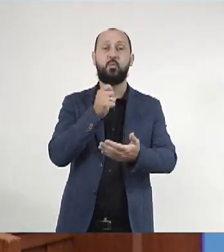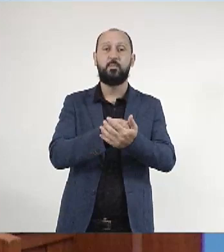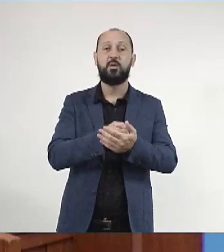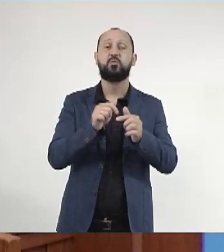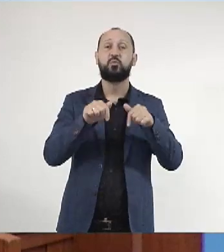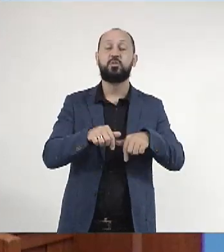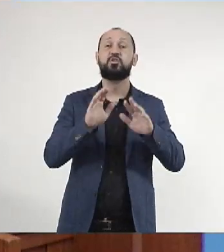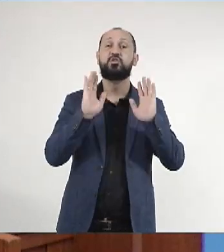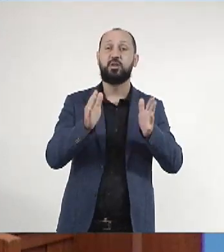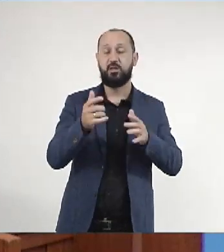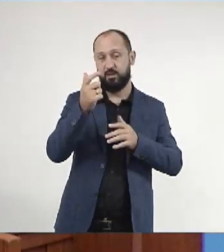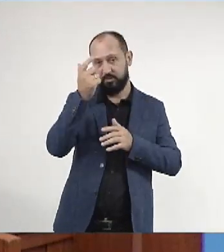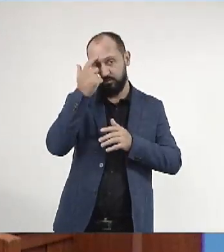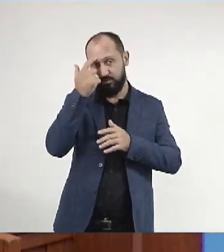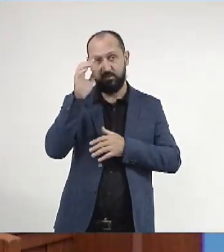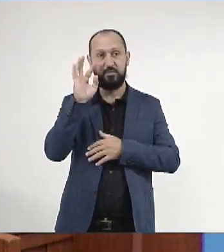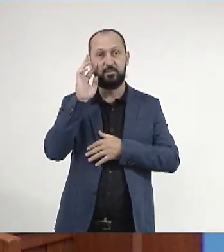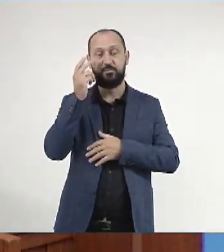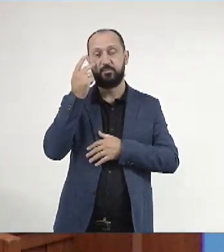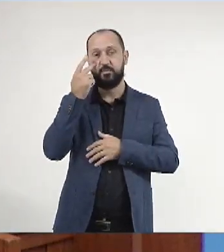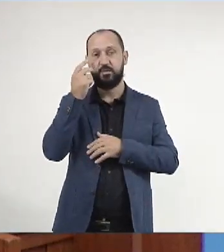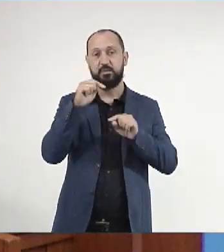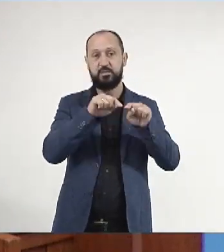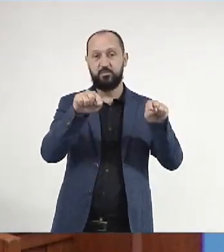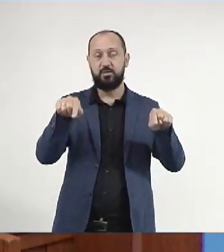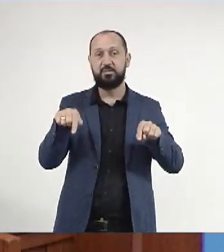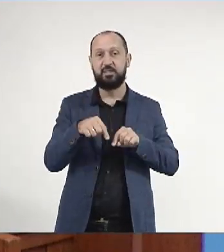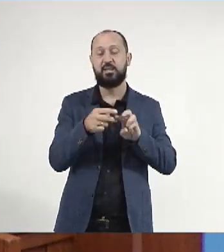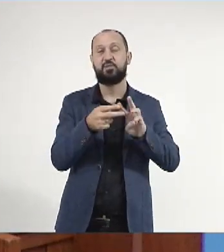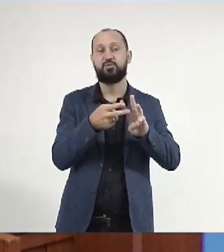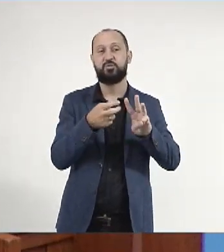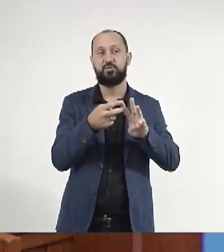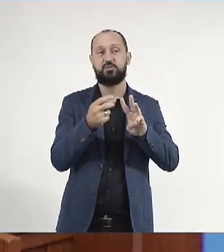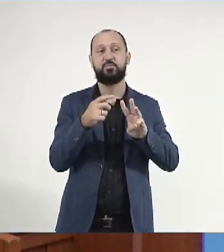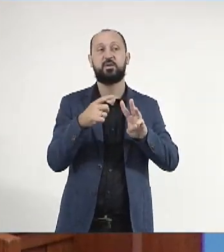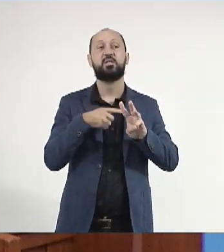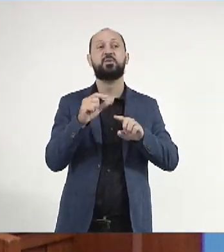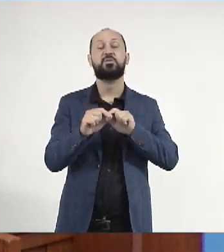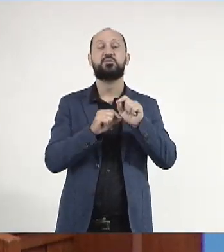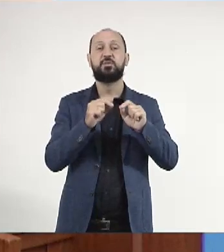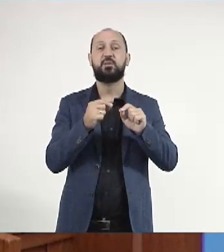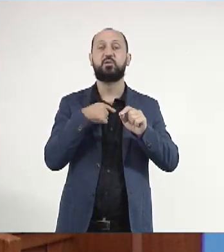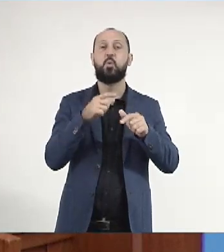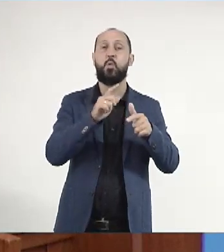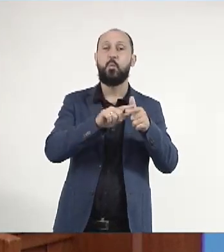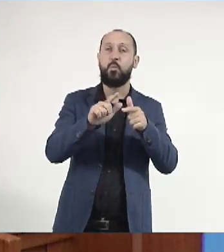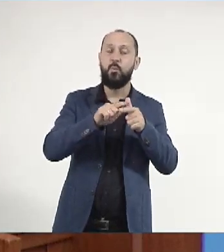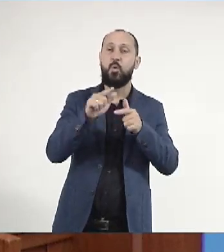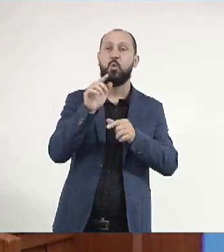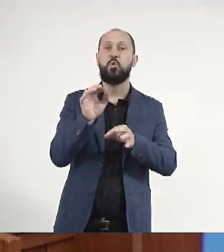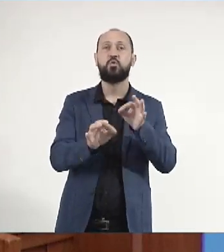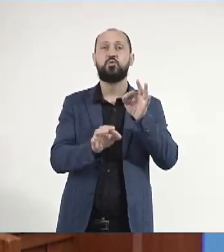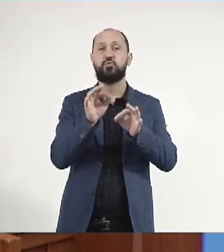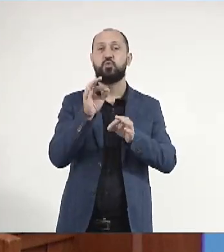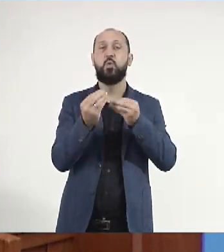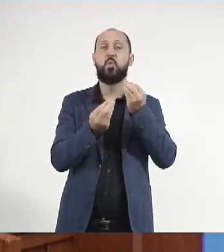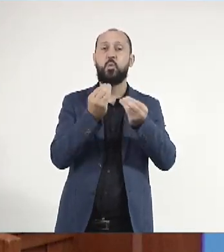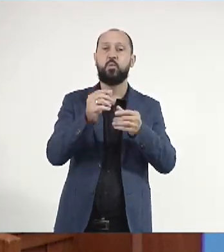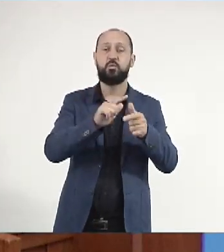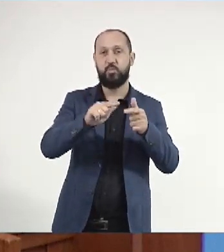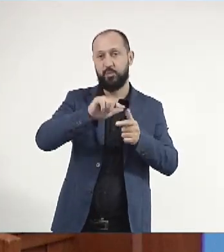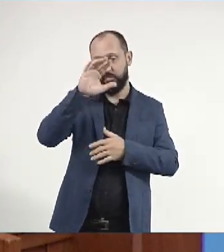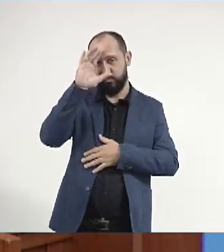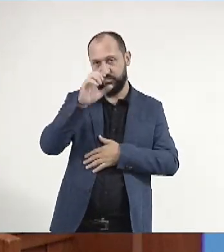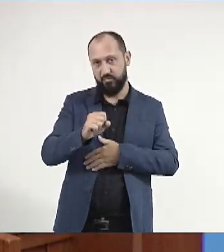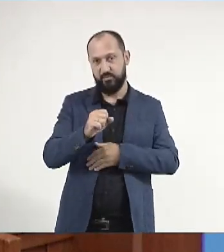já é dela, se for reconhecida como terra indígena. E havia, portanto, aí um problema jurídico de como resolver